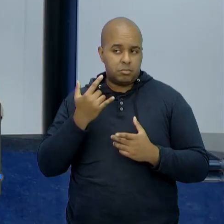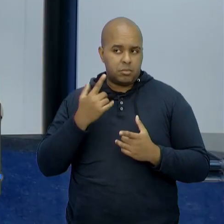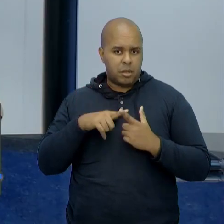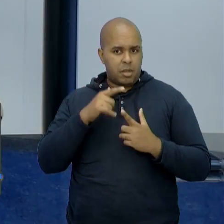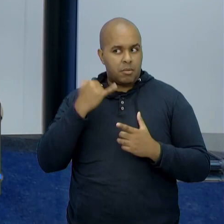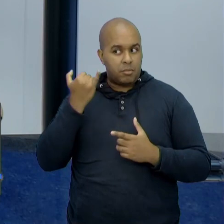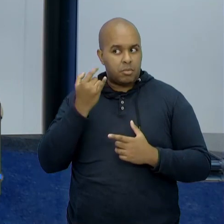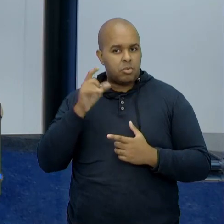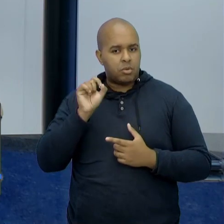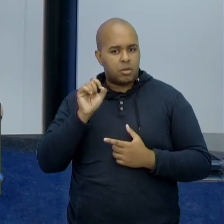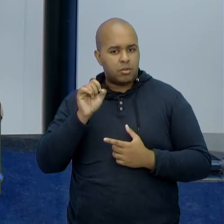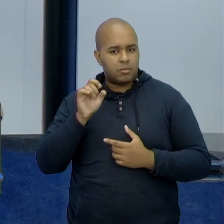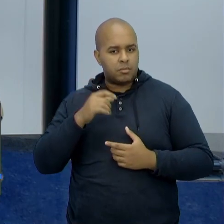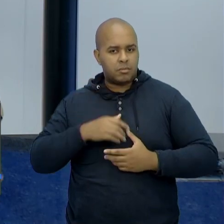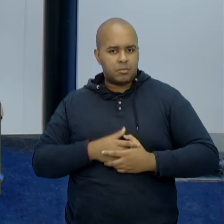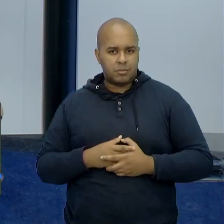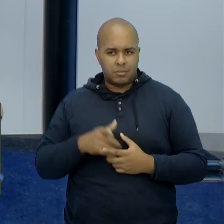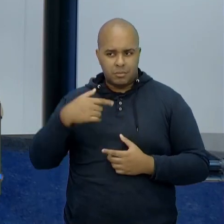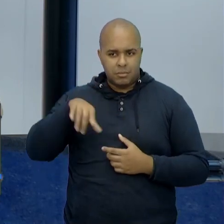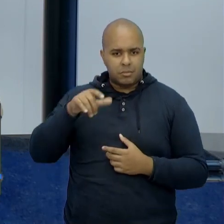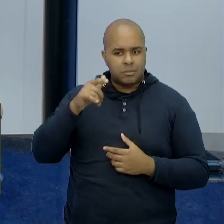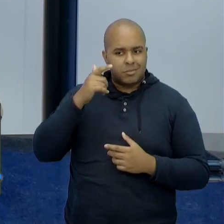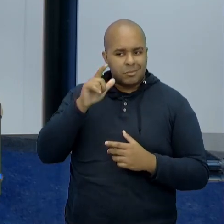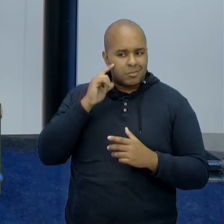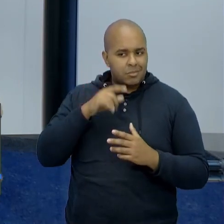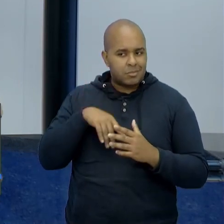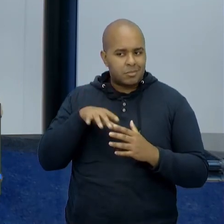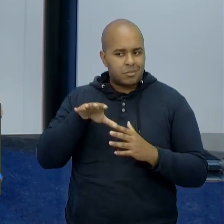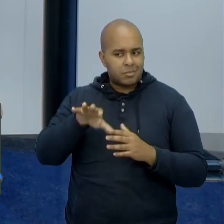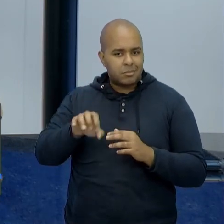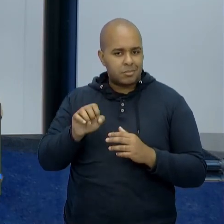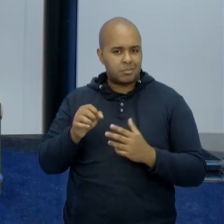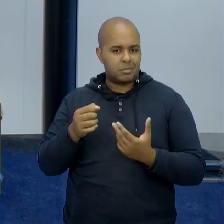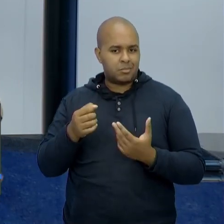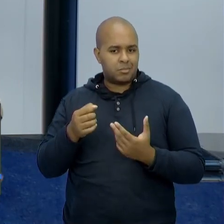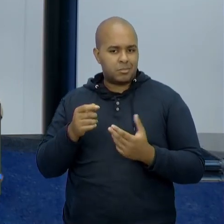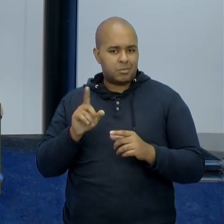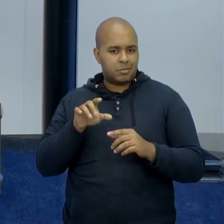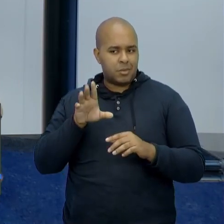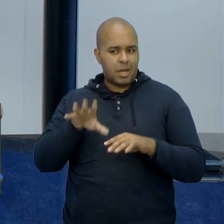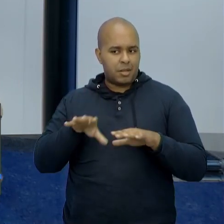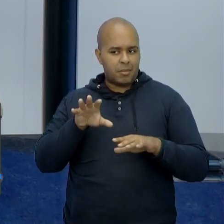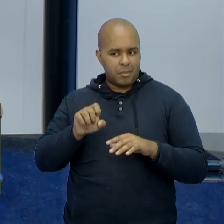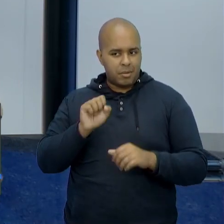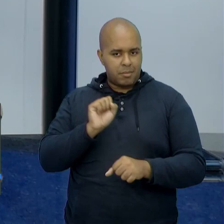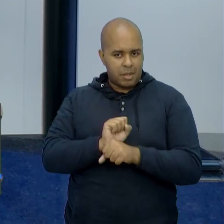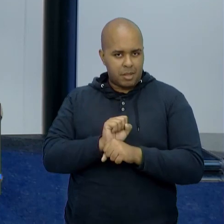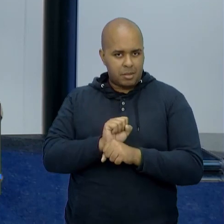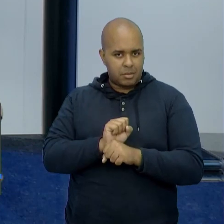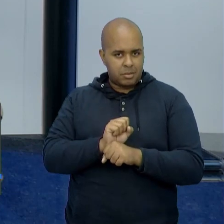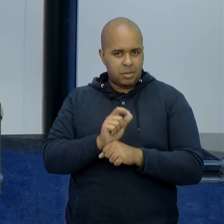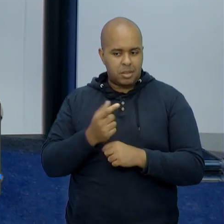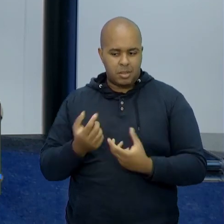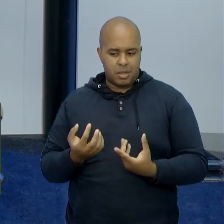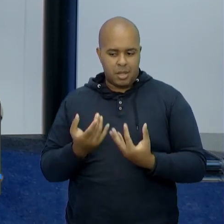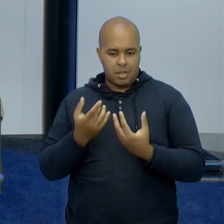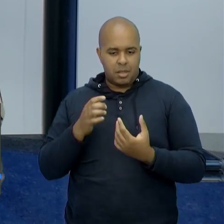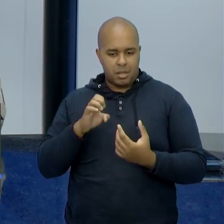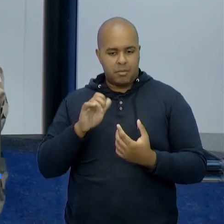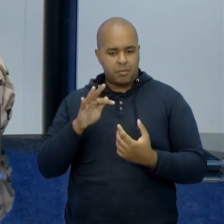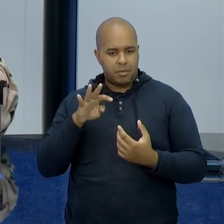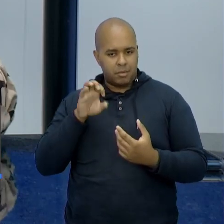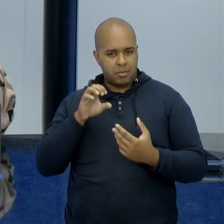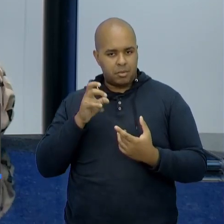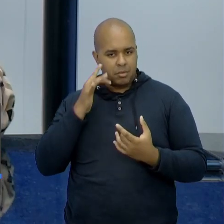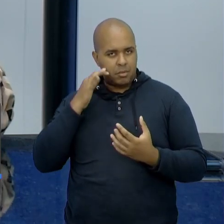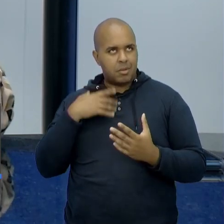super importante a gente conseguir sequestrar e parar de emitir gases de efeito estufa que provocam